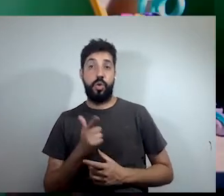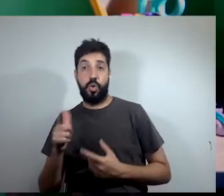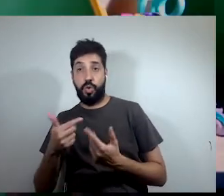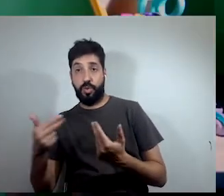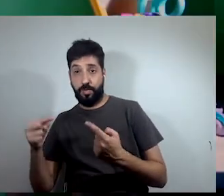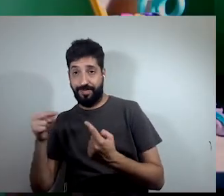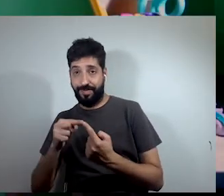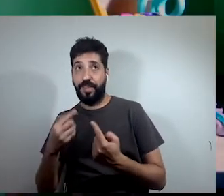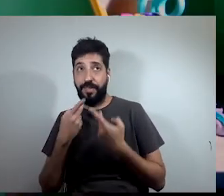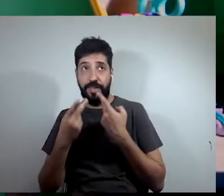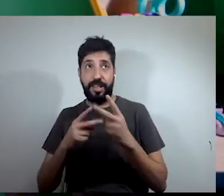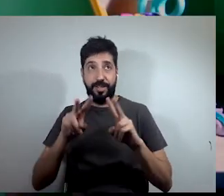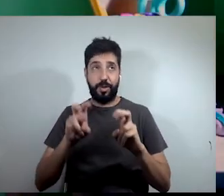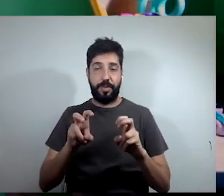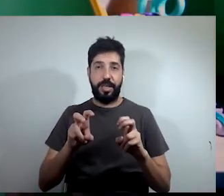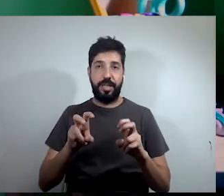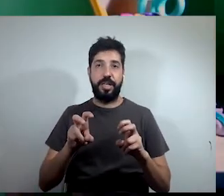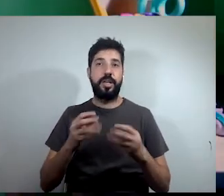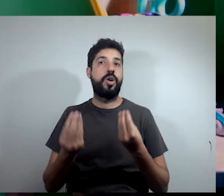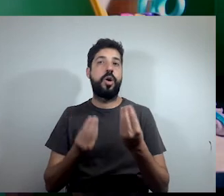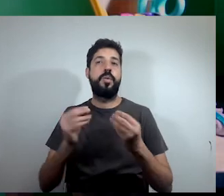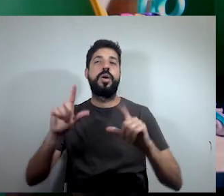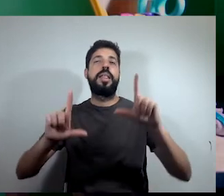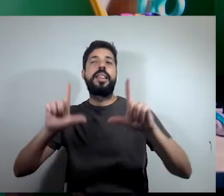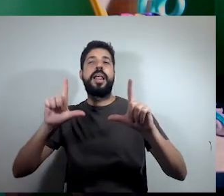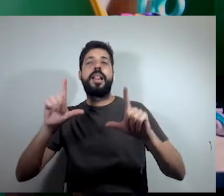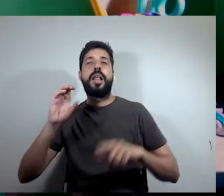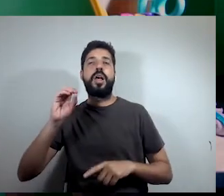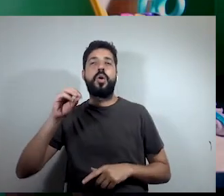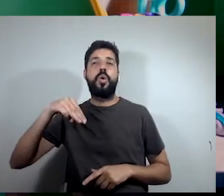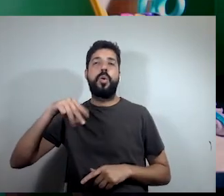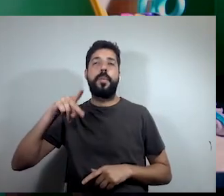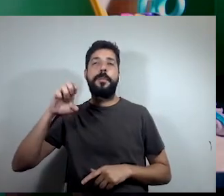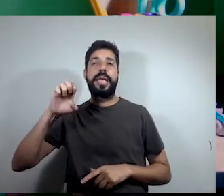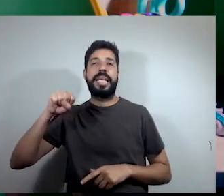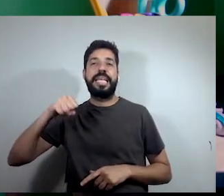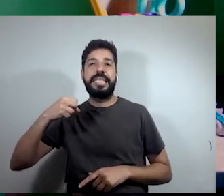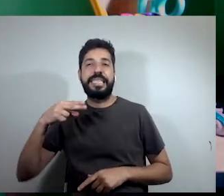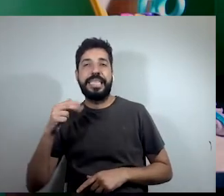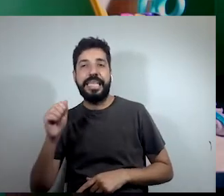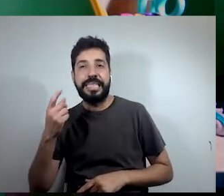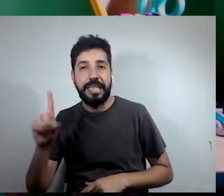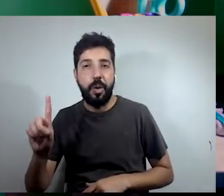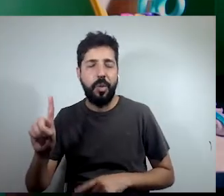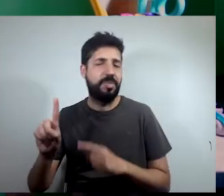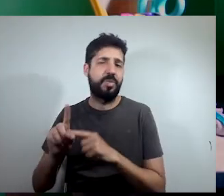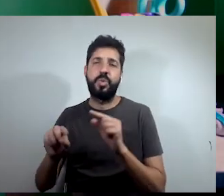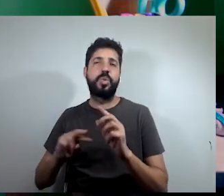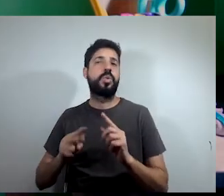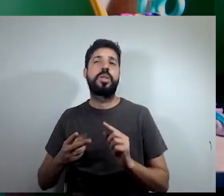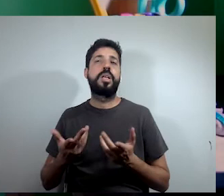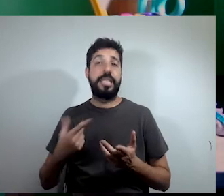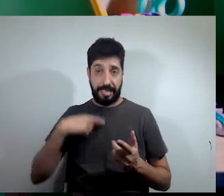que eu gostaria de trazer é sobre a compensação de tela. O que seria isso? Se você tem um ritmo e uma consciência